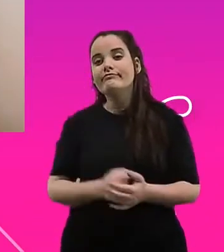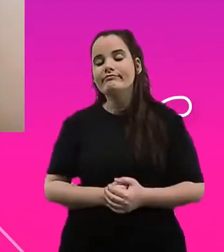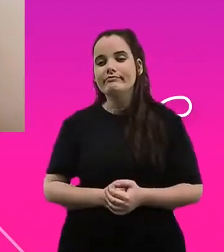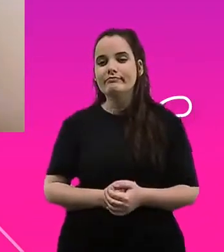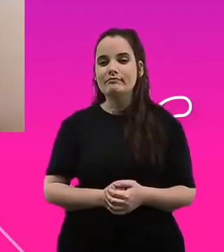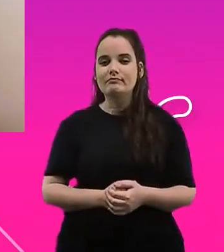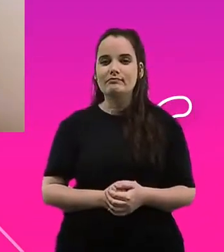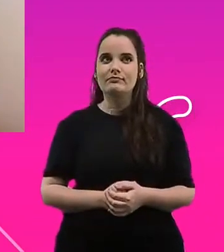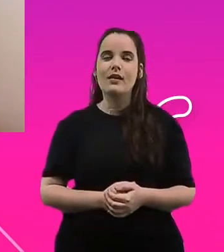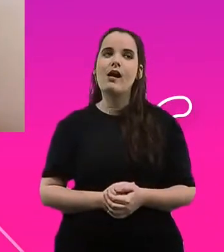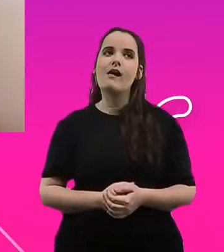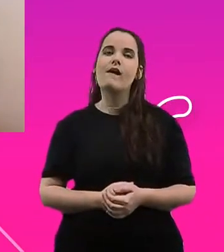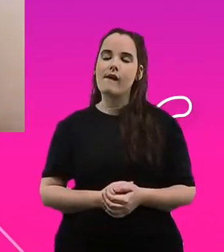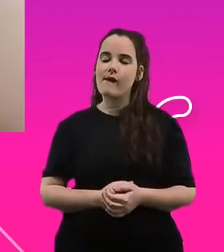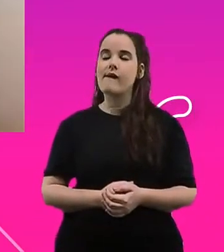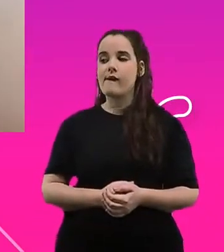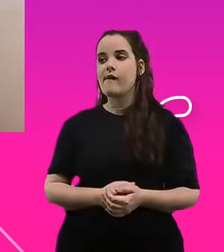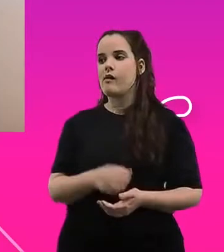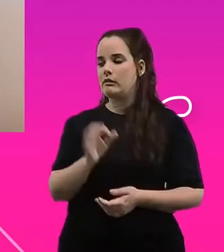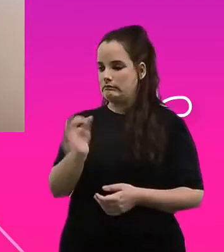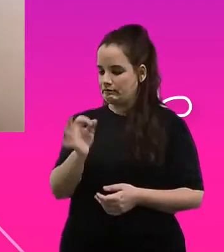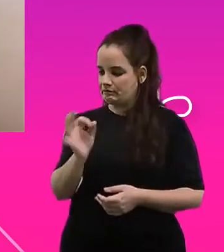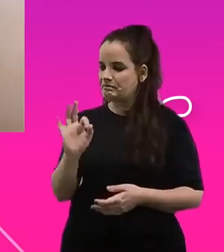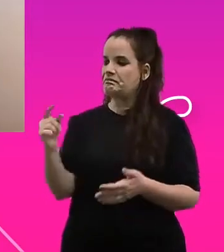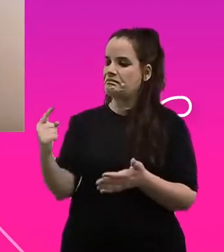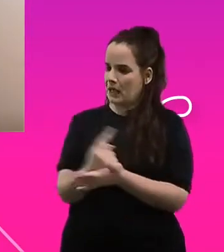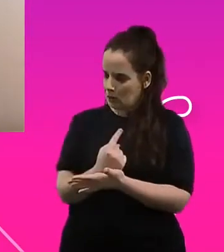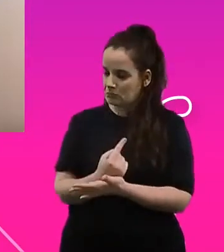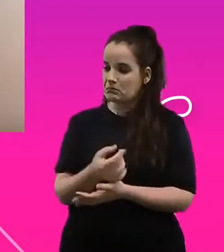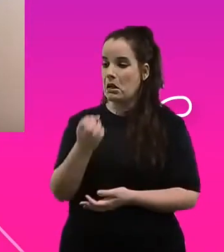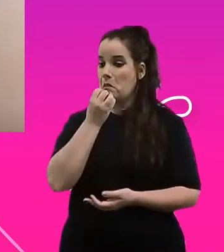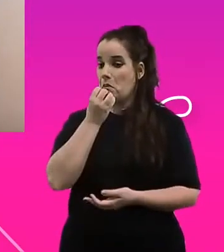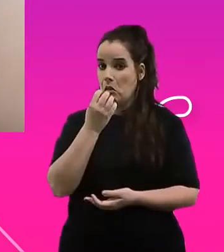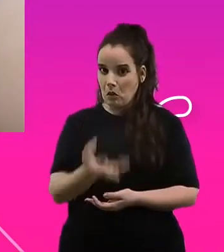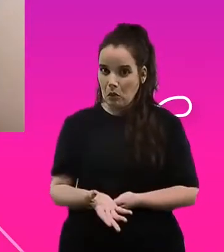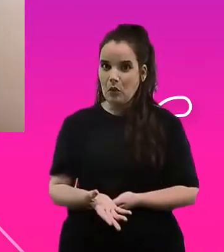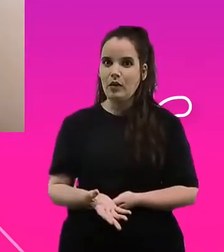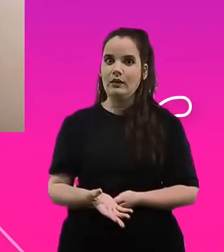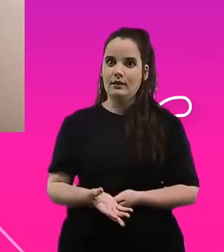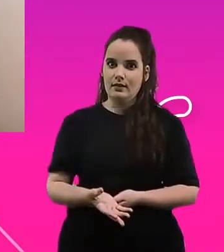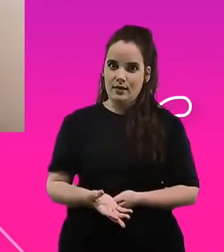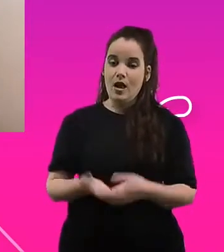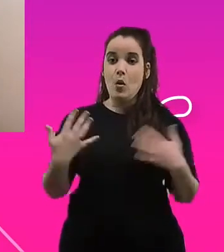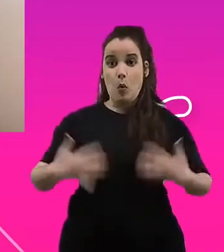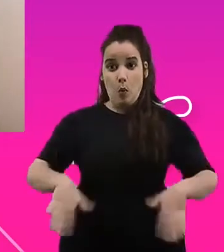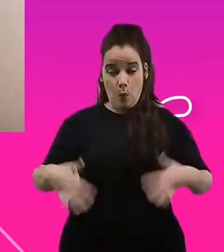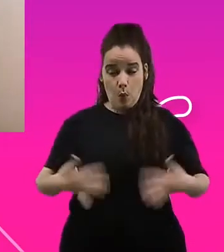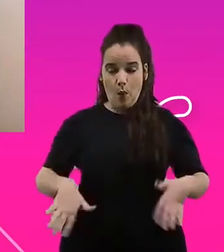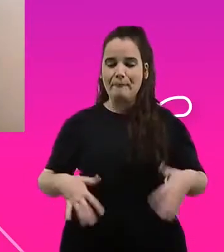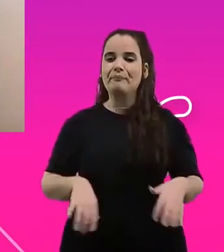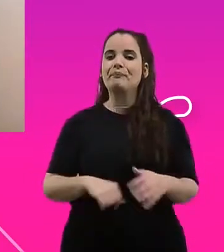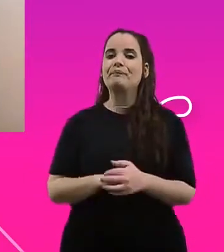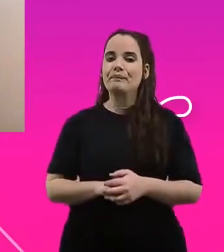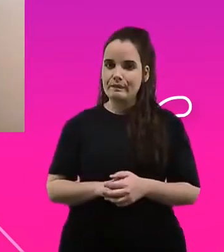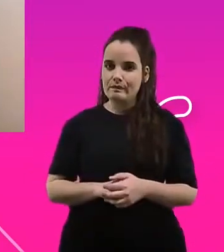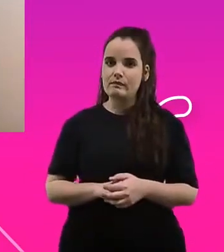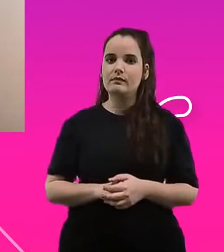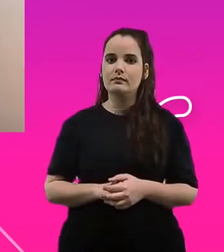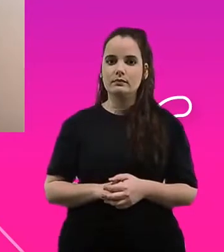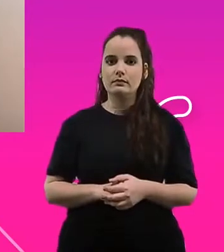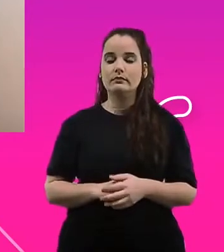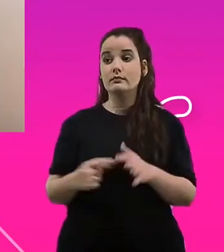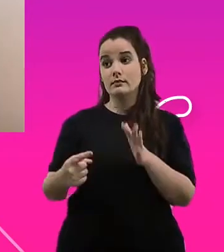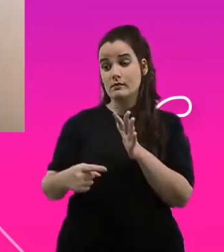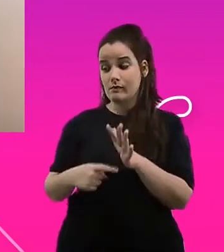Bom, excelente pergunta também. Muitas portas e janelas a gente pode abrir aqui. Mas, primeiro,